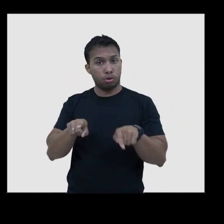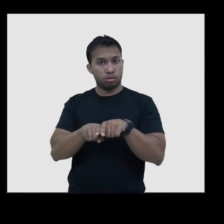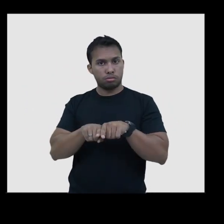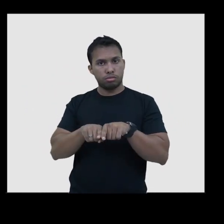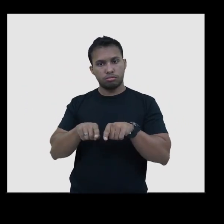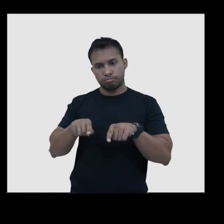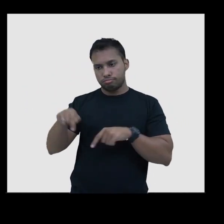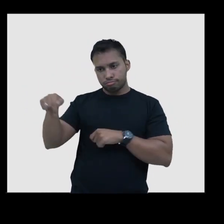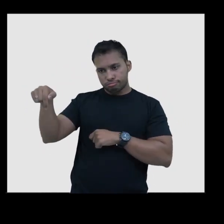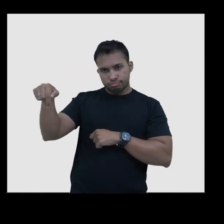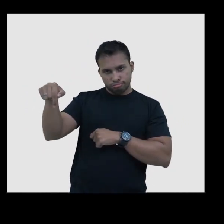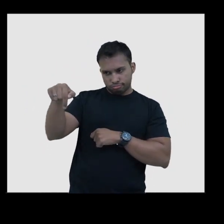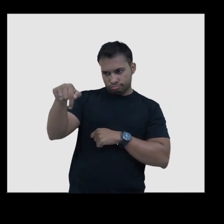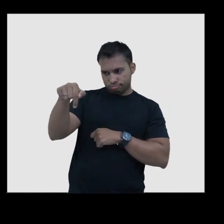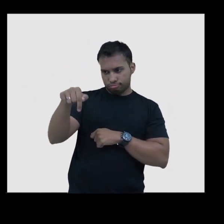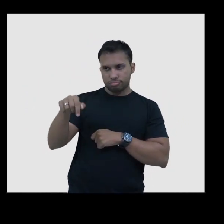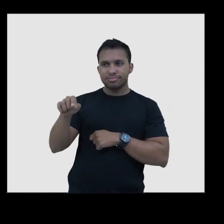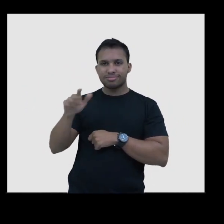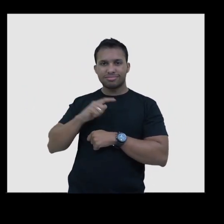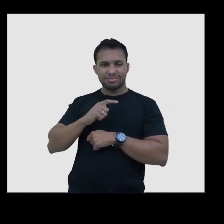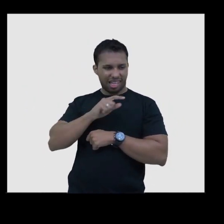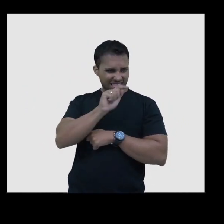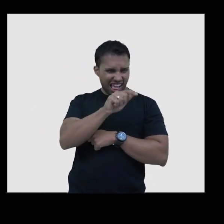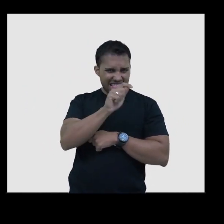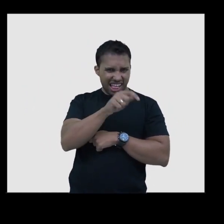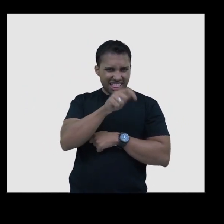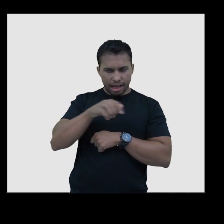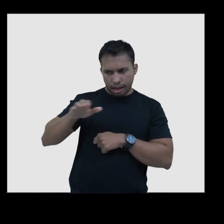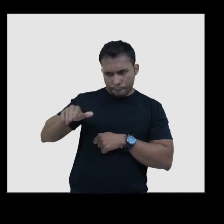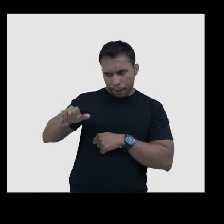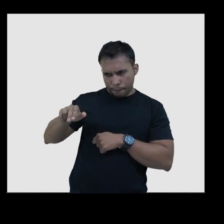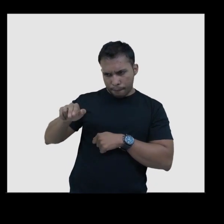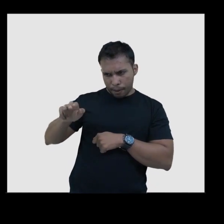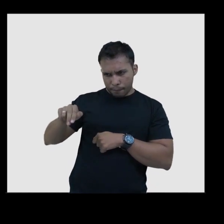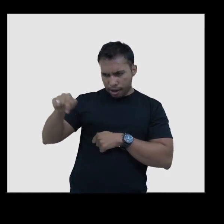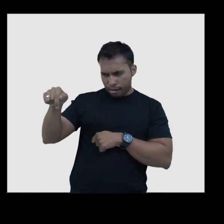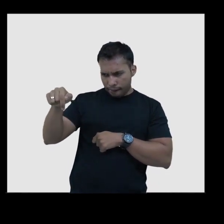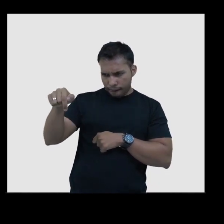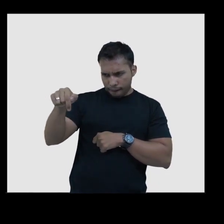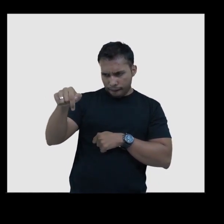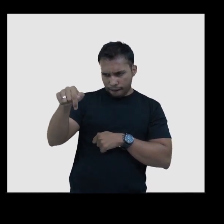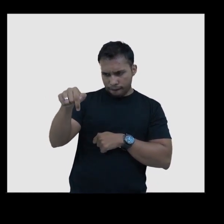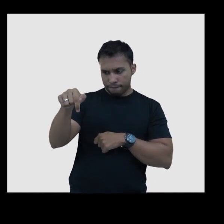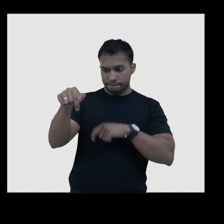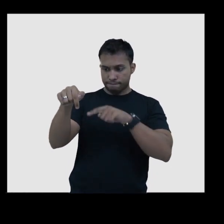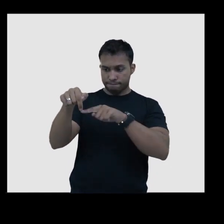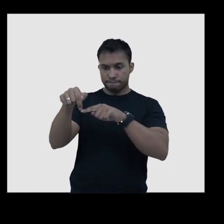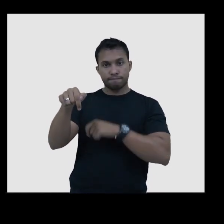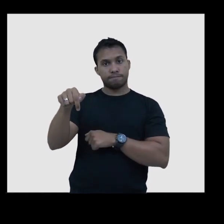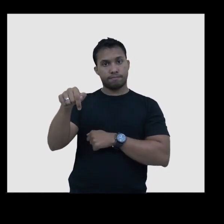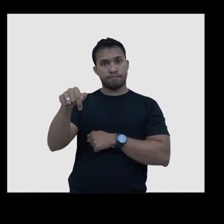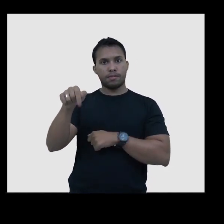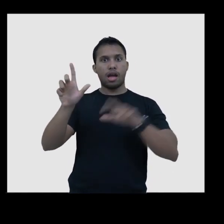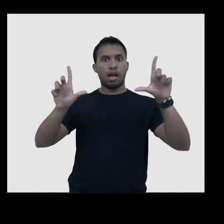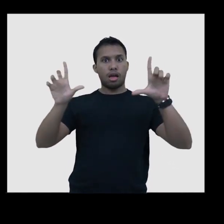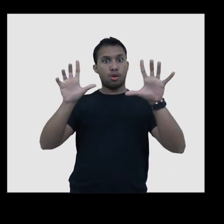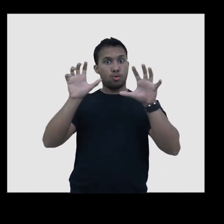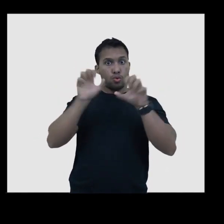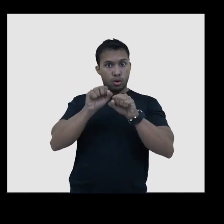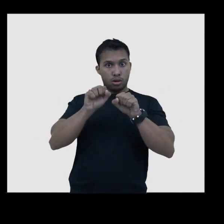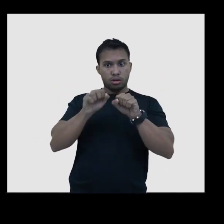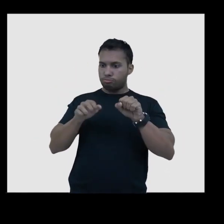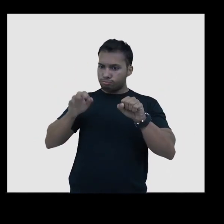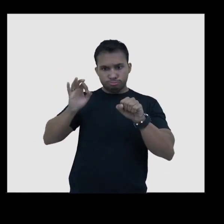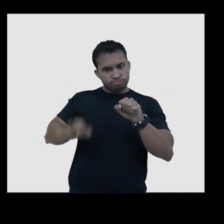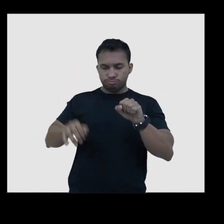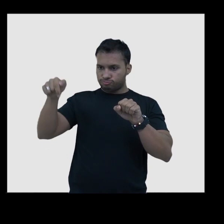quadro exato onde a tela está preta. Bom, parei aqui exatamente no quadro onde a janela está preta,